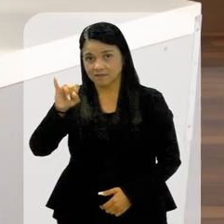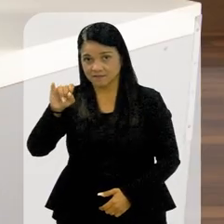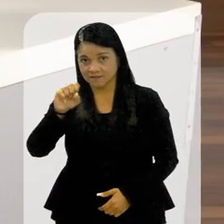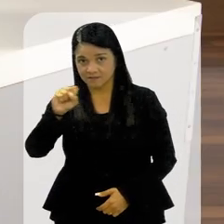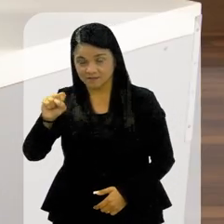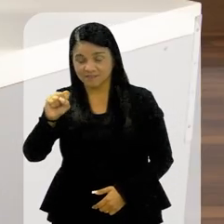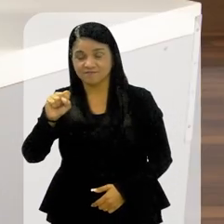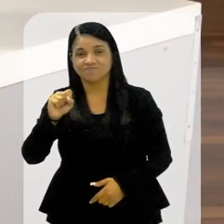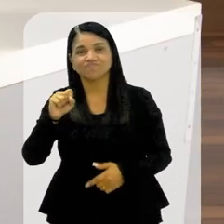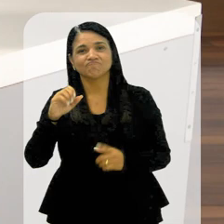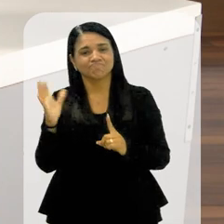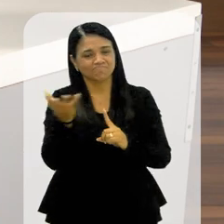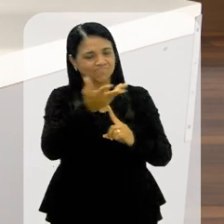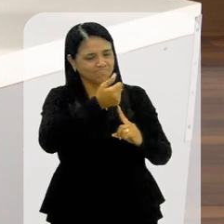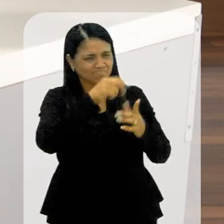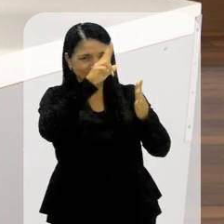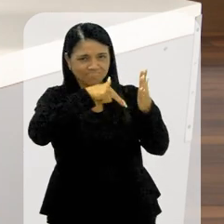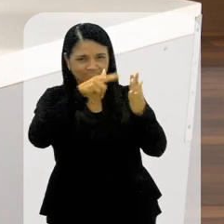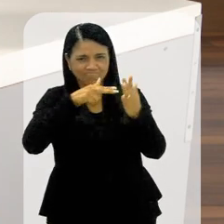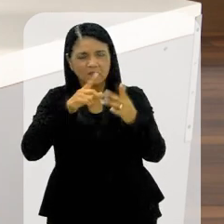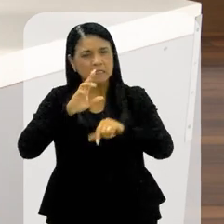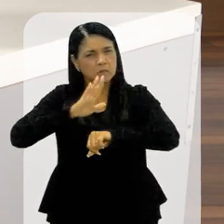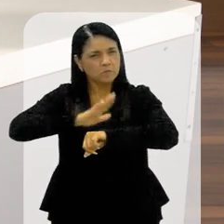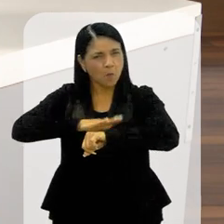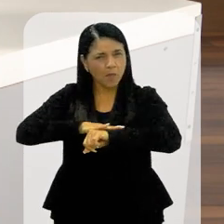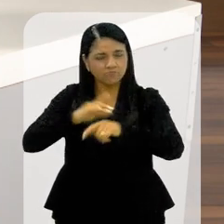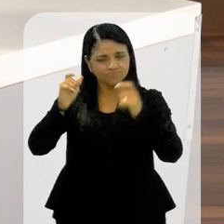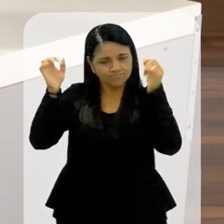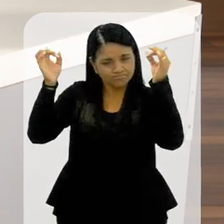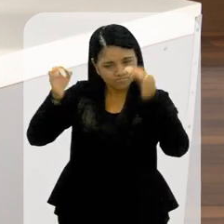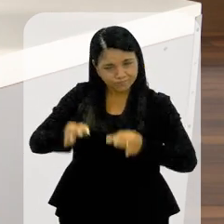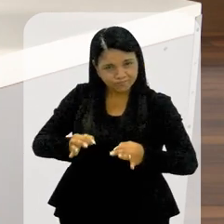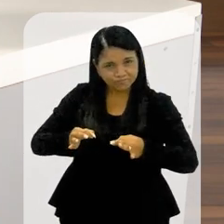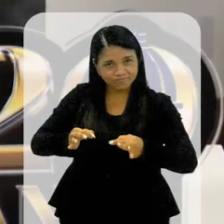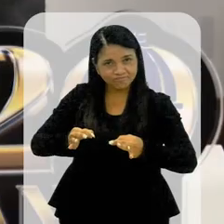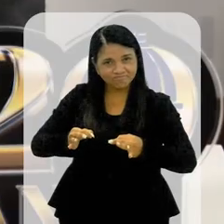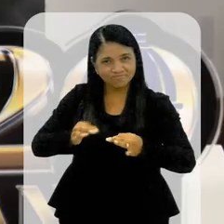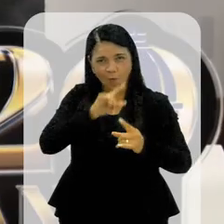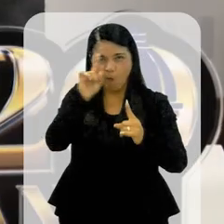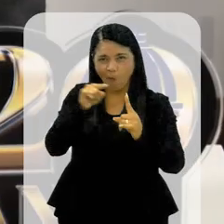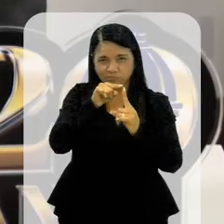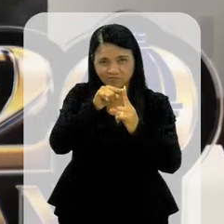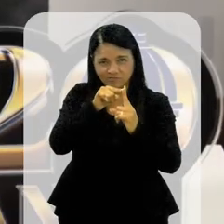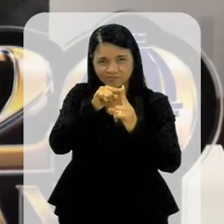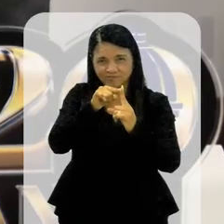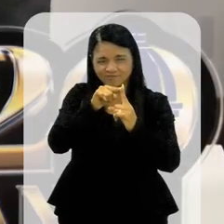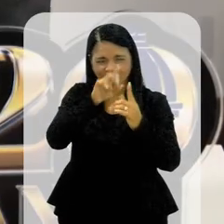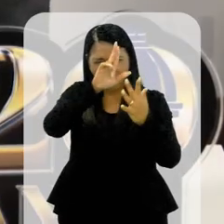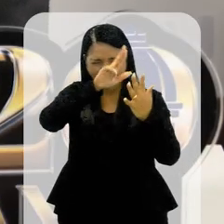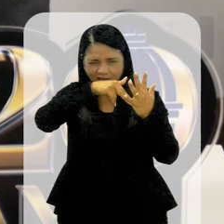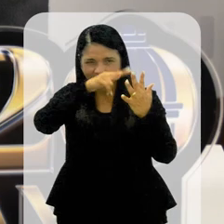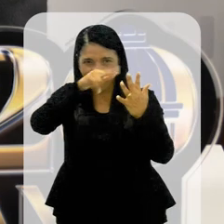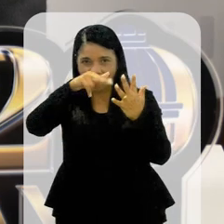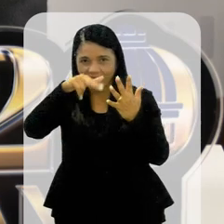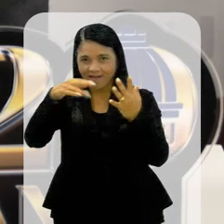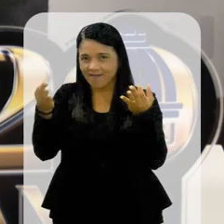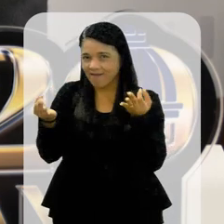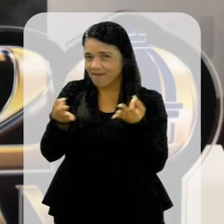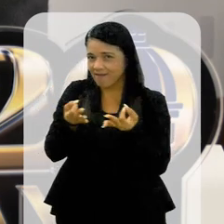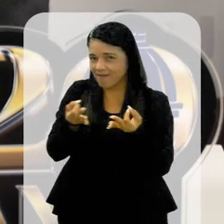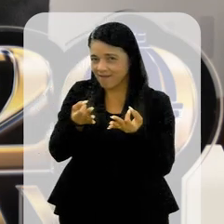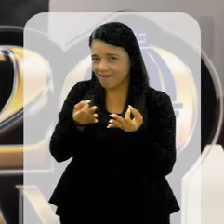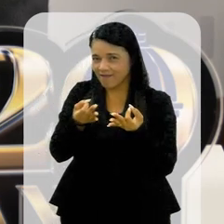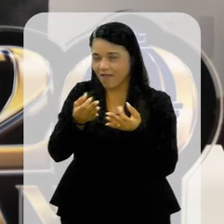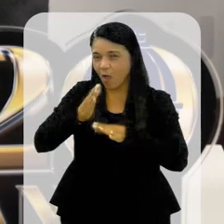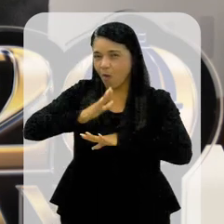que existem momentos em que a gente acerta o alvo, acerta a mão, é aquele ponto, é